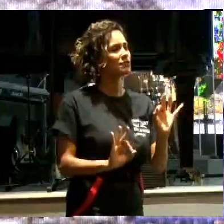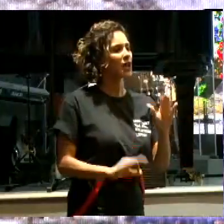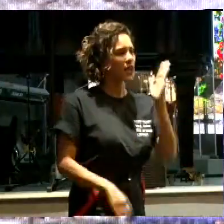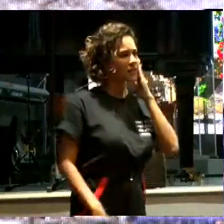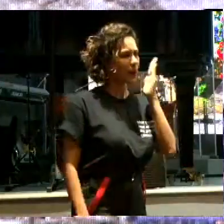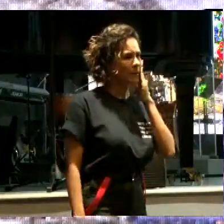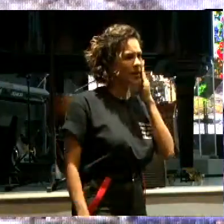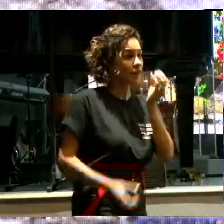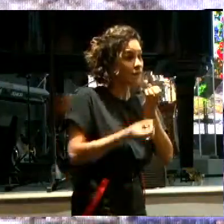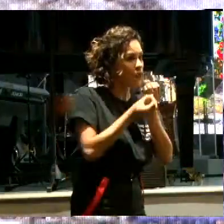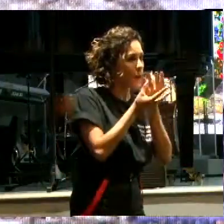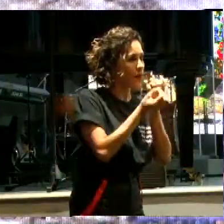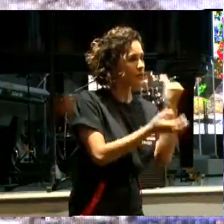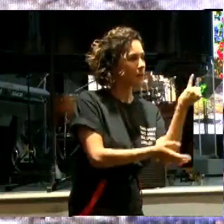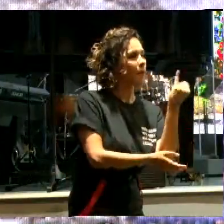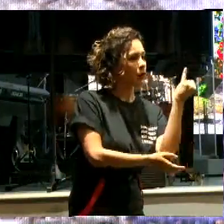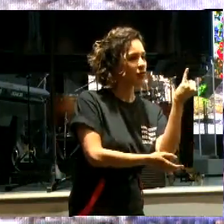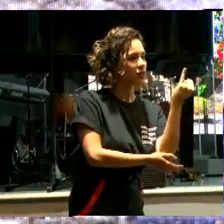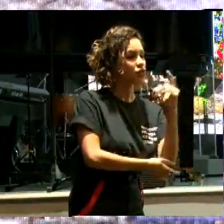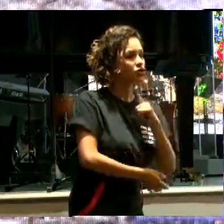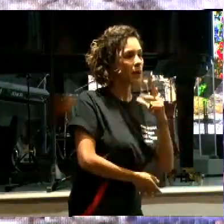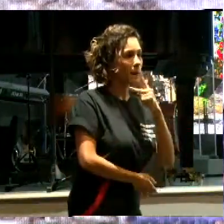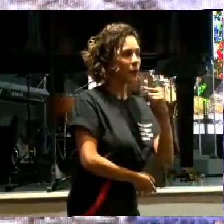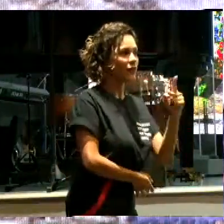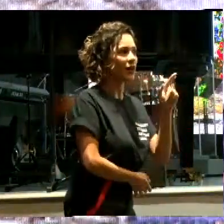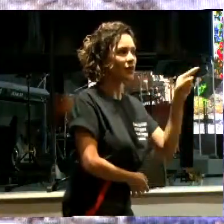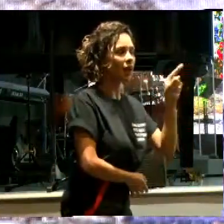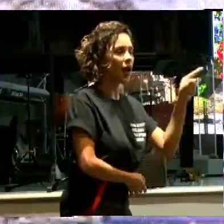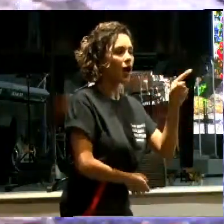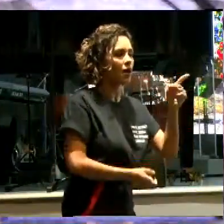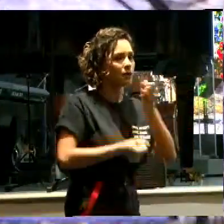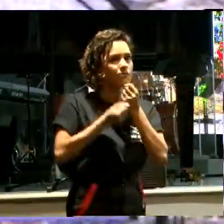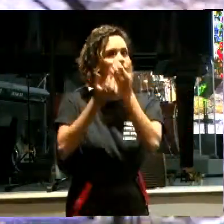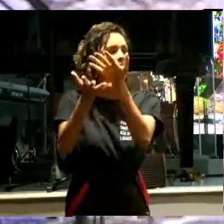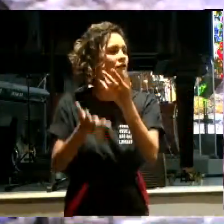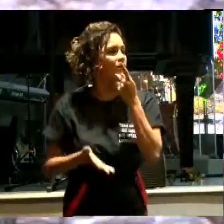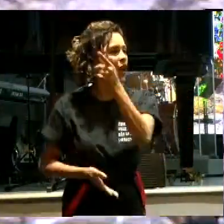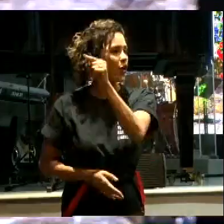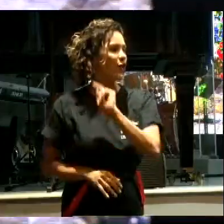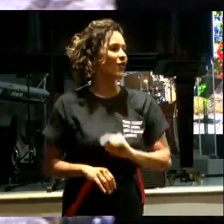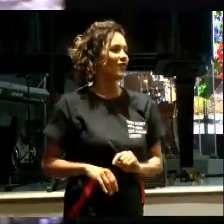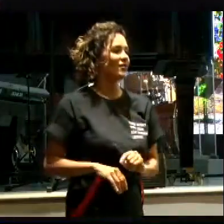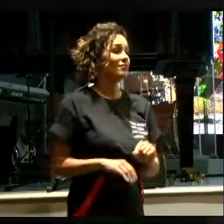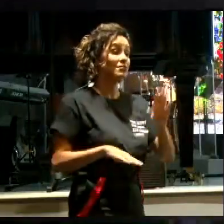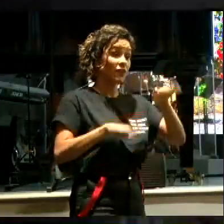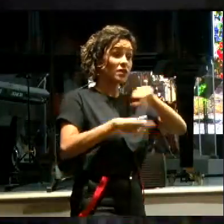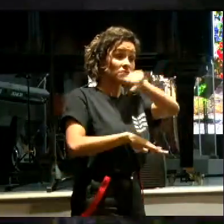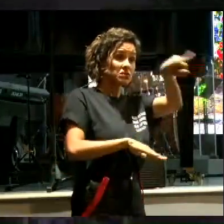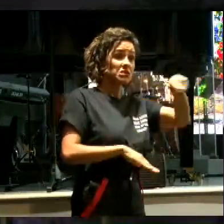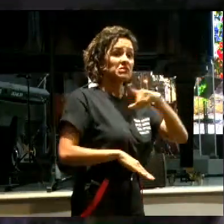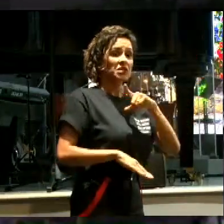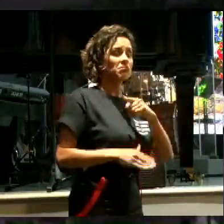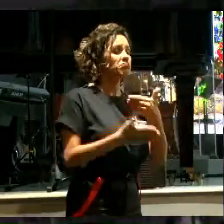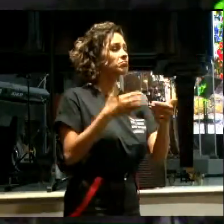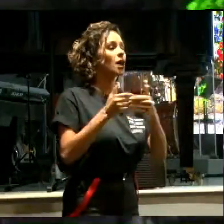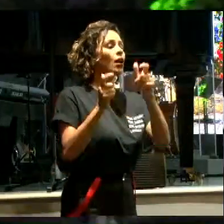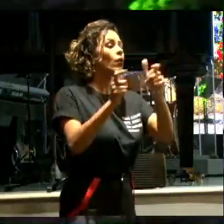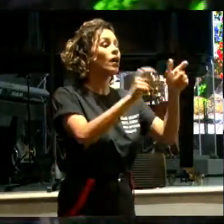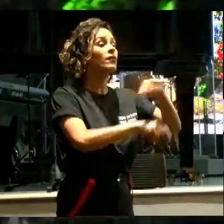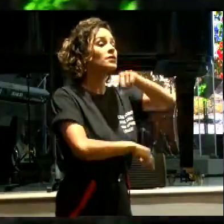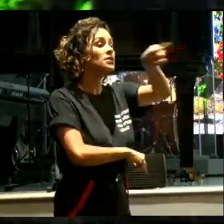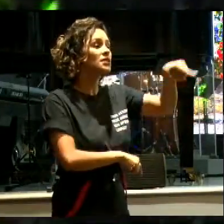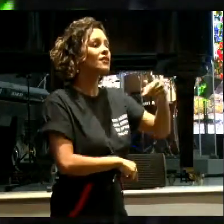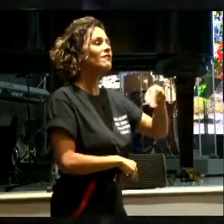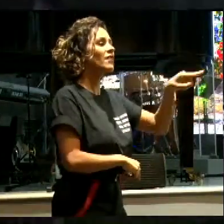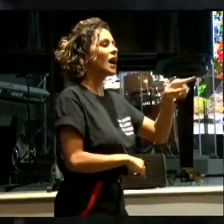você, querida, quantas pessoas no seu trabalho, por onde quer que você passe, que você sabe